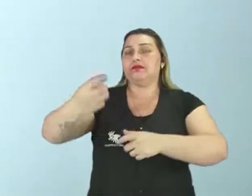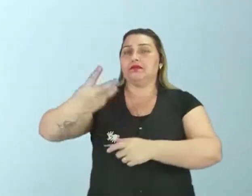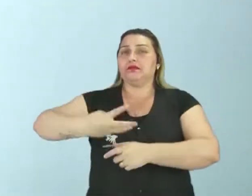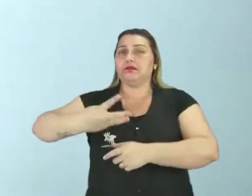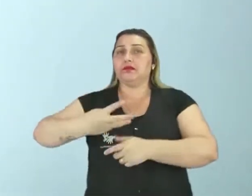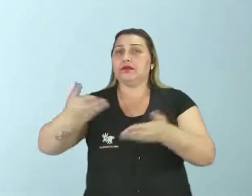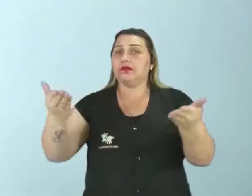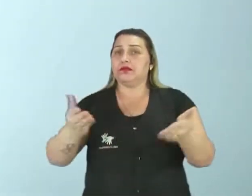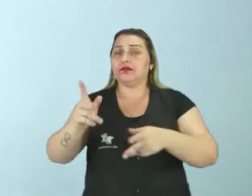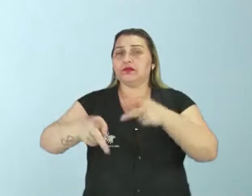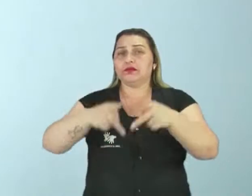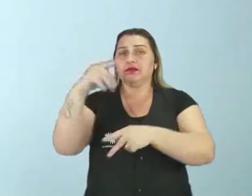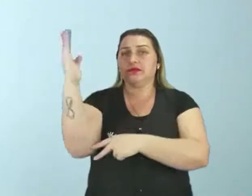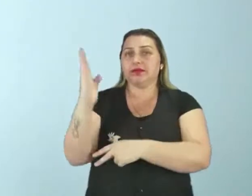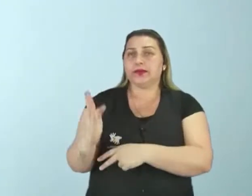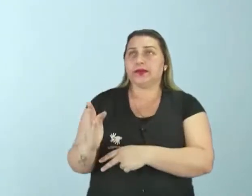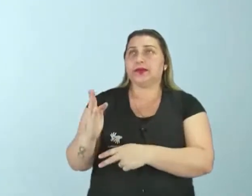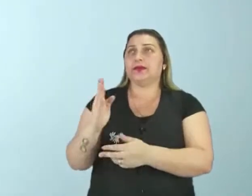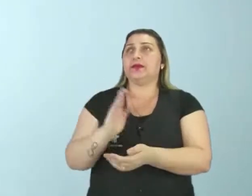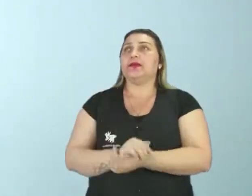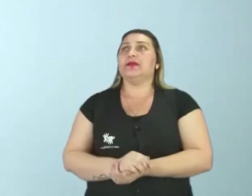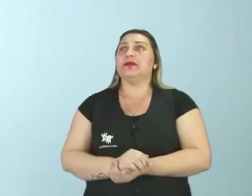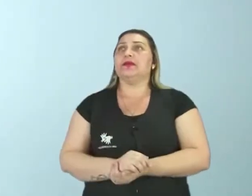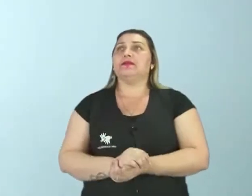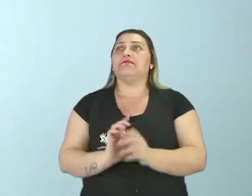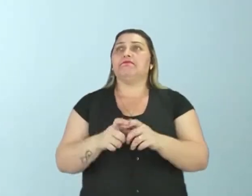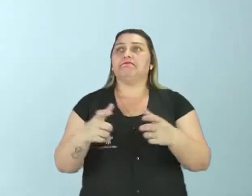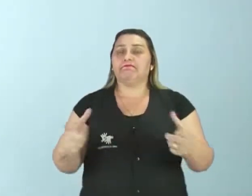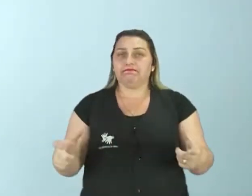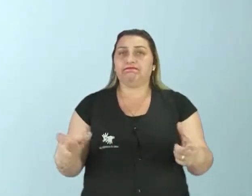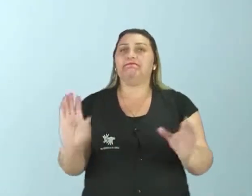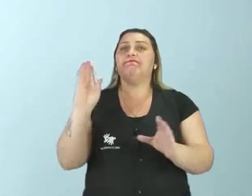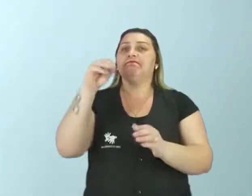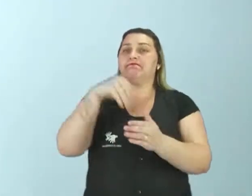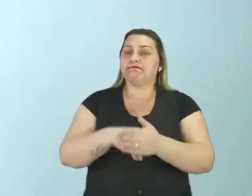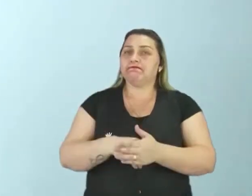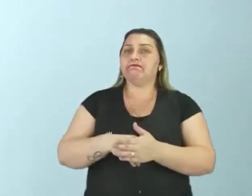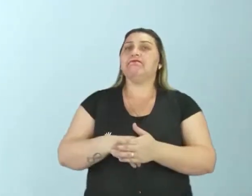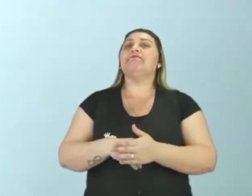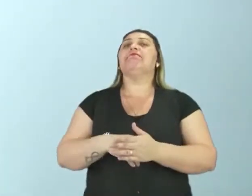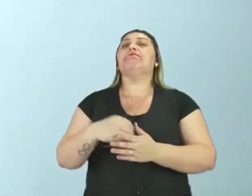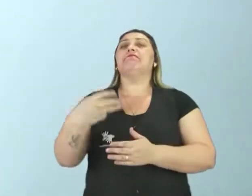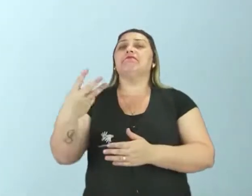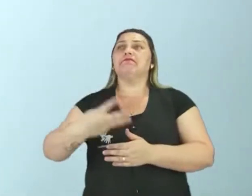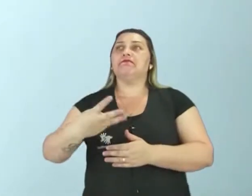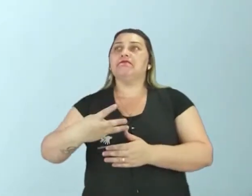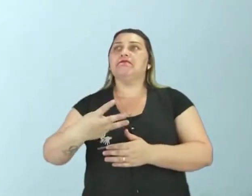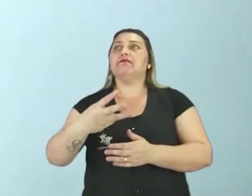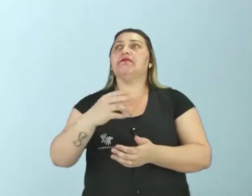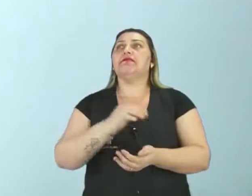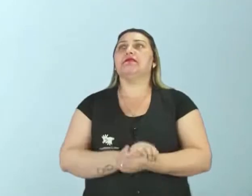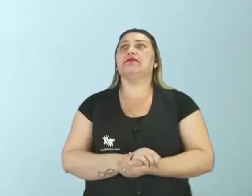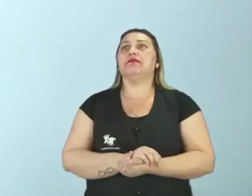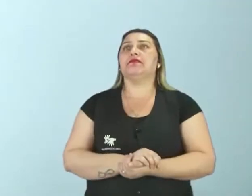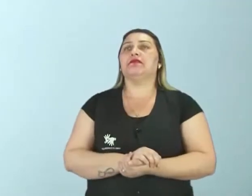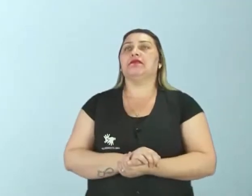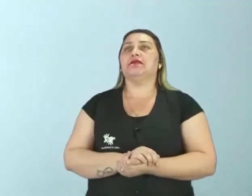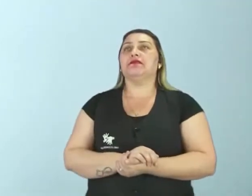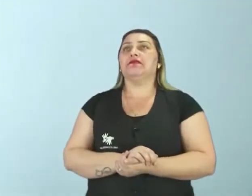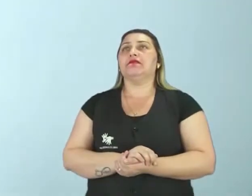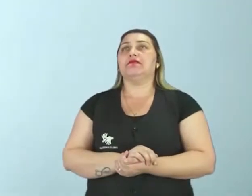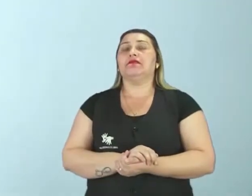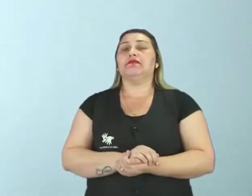a população brasileira, a sua maioria está inserida dentro do setor terciário, que são os